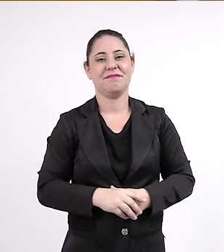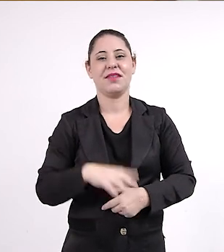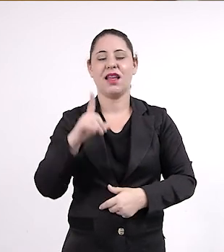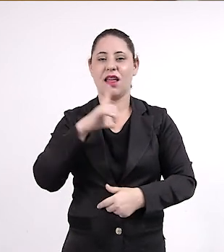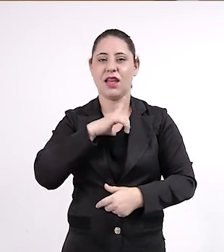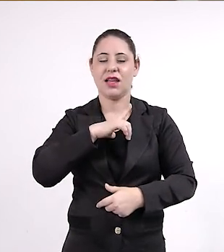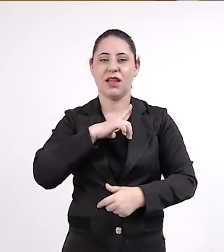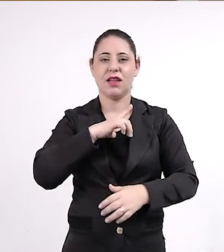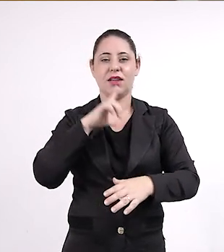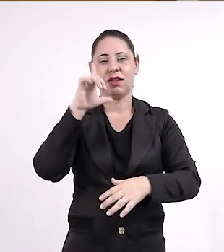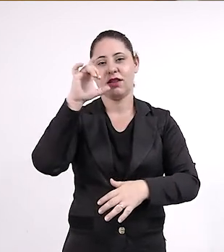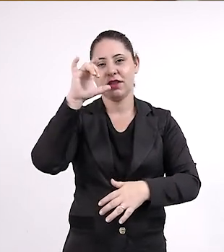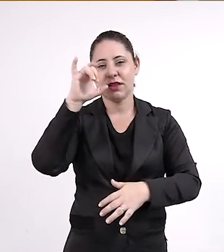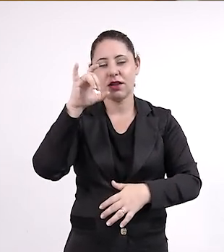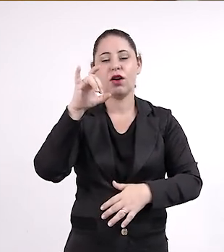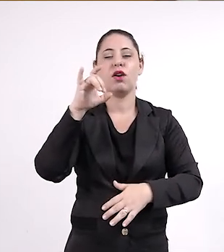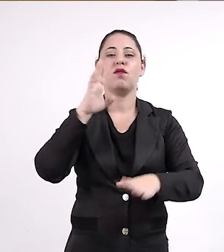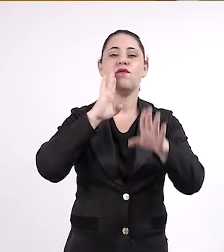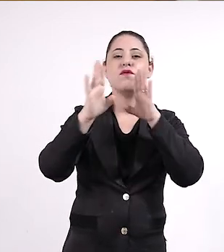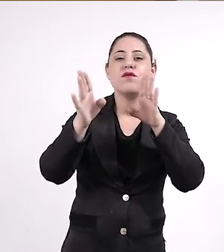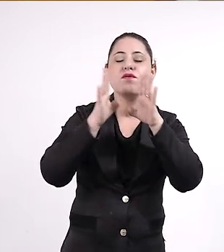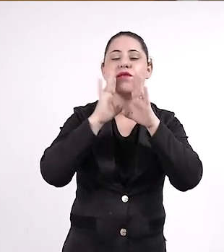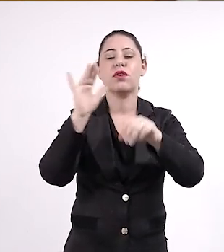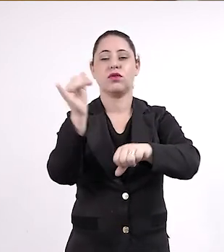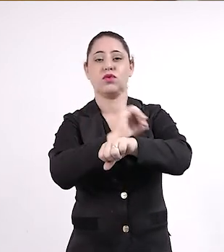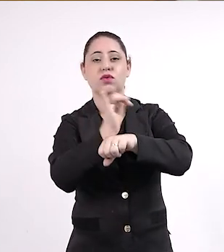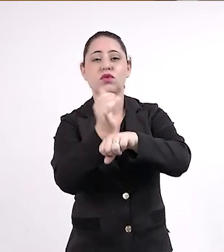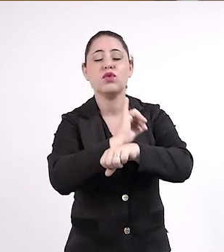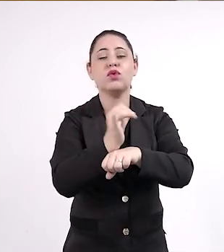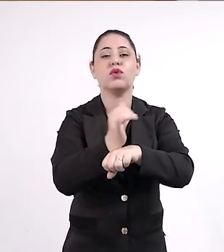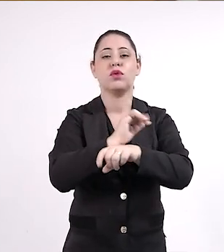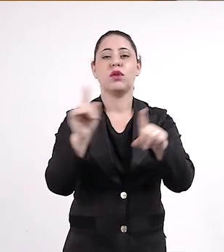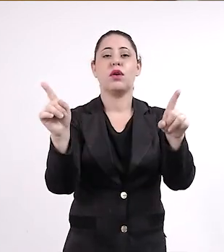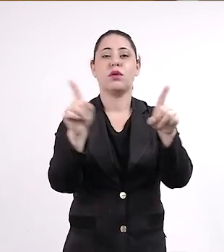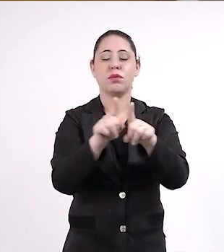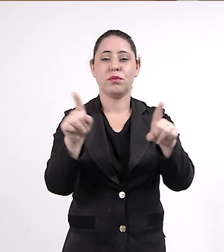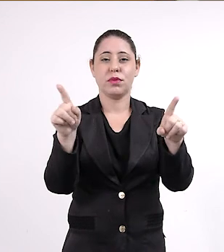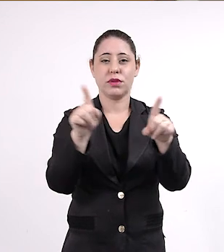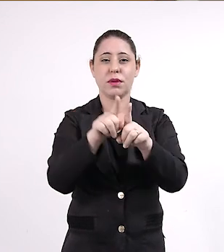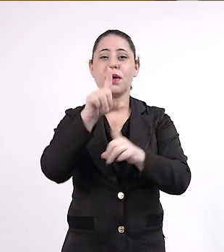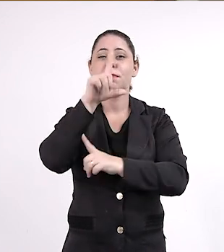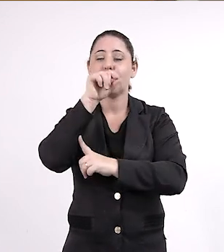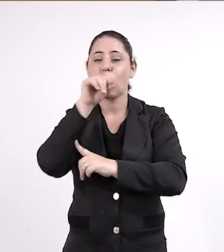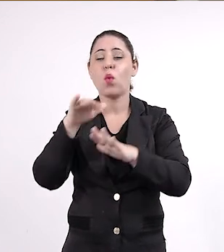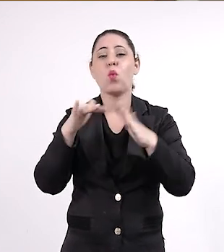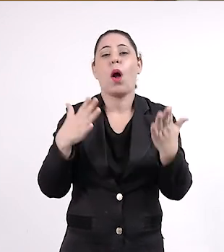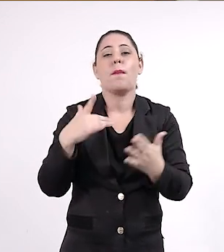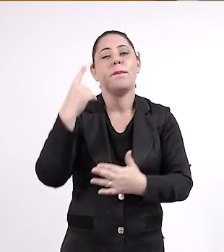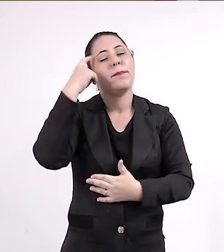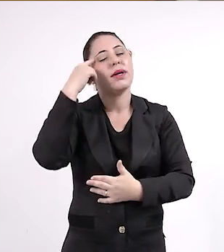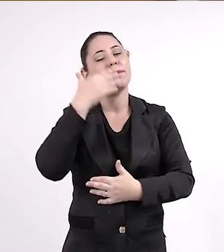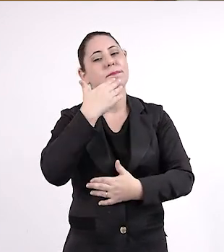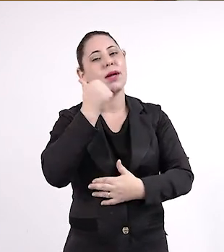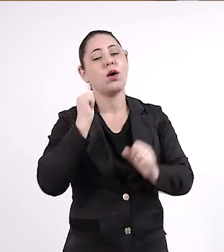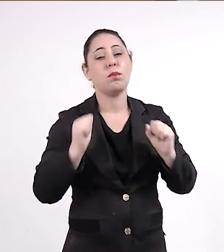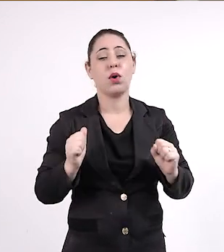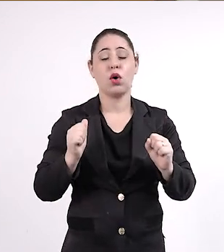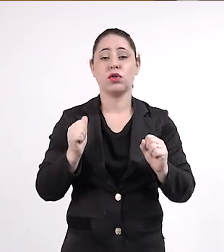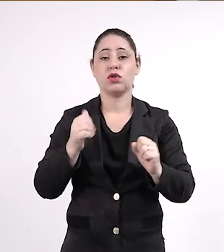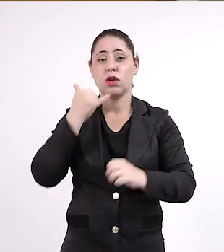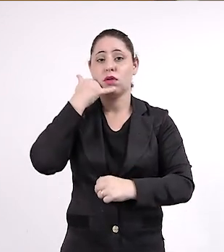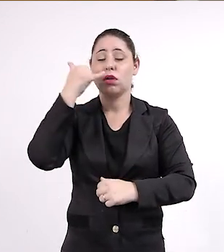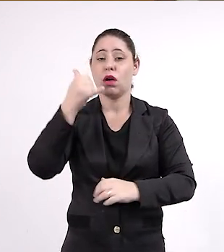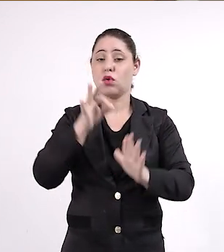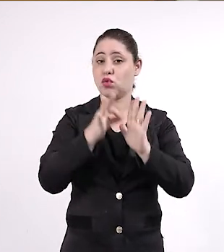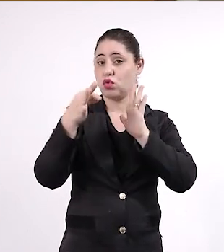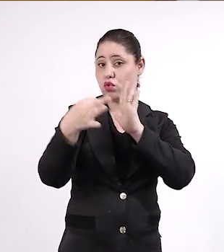por meio do Instagram, do YouTube, do Facebook, do Twitter. Aquela que você achar melhor, você pode entrar em contato e